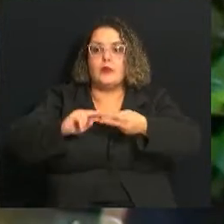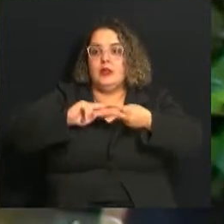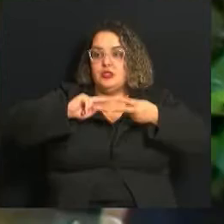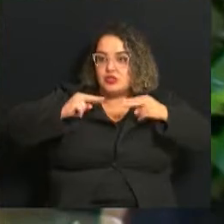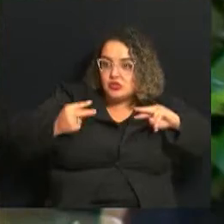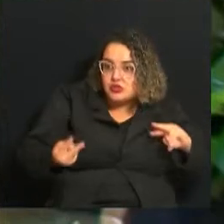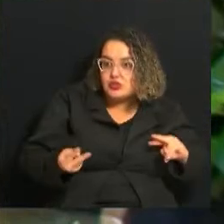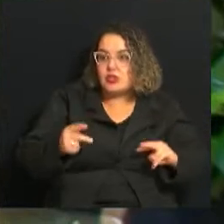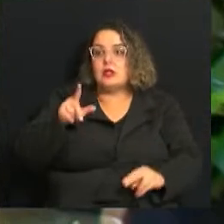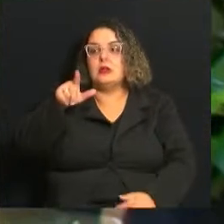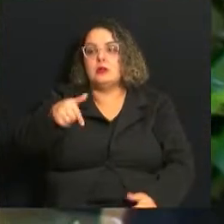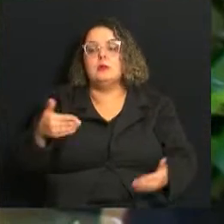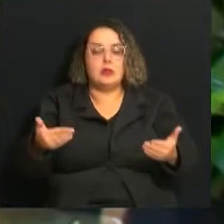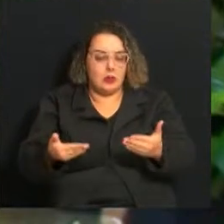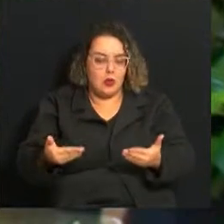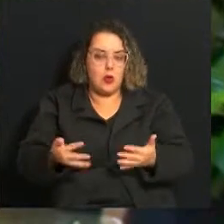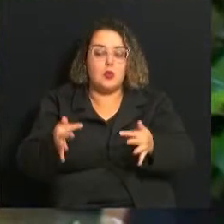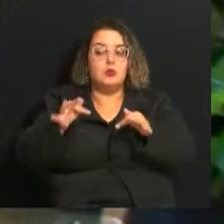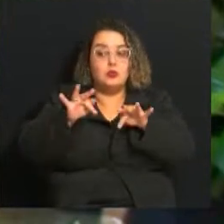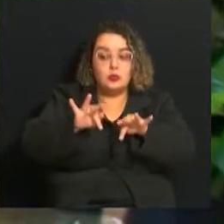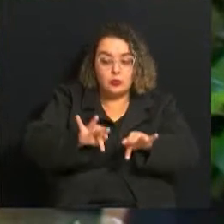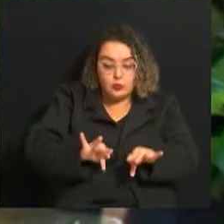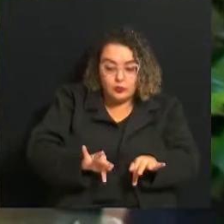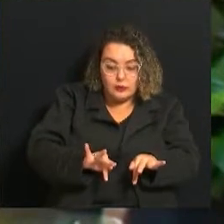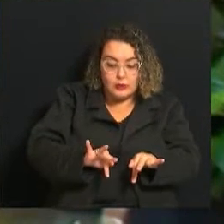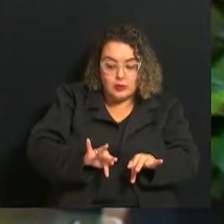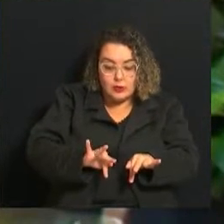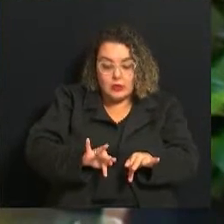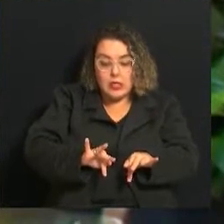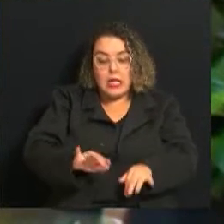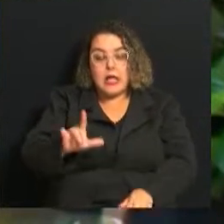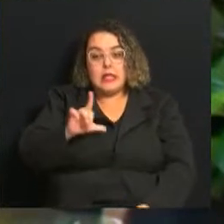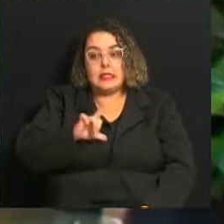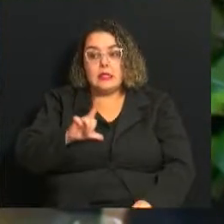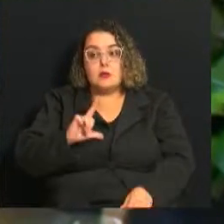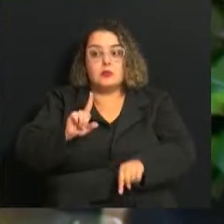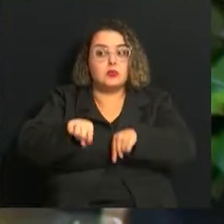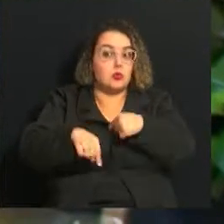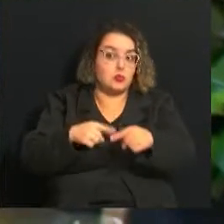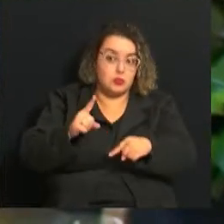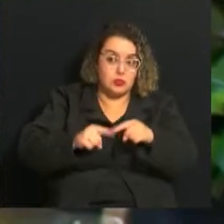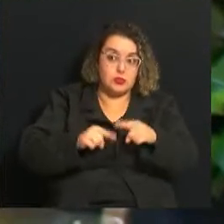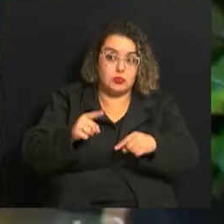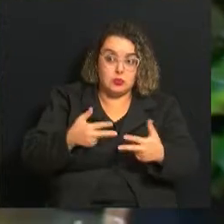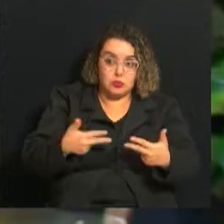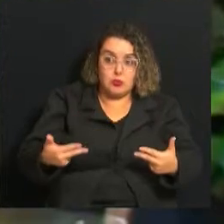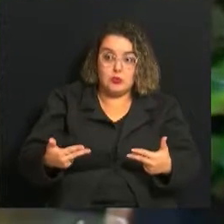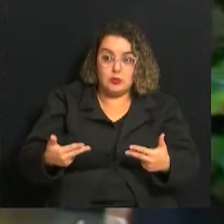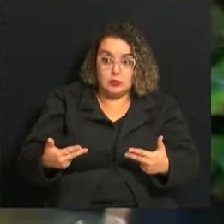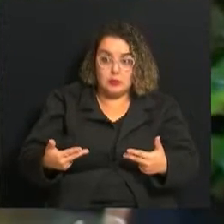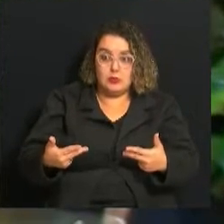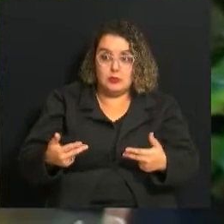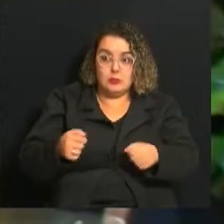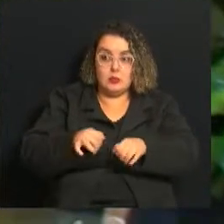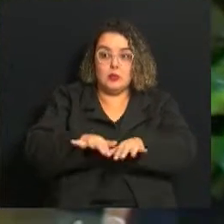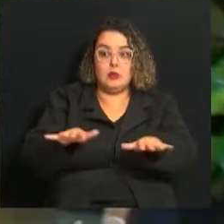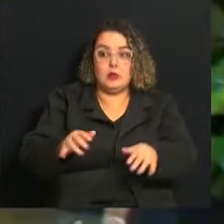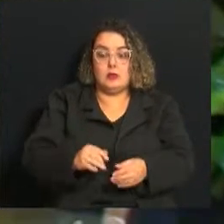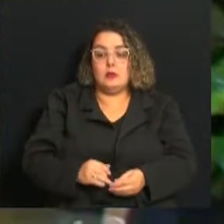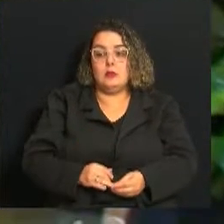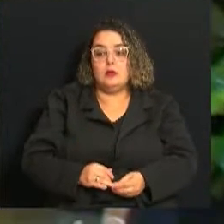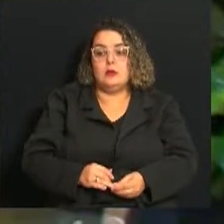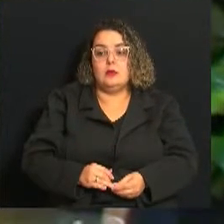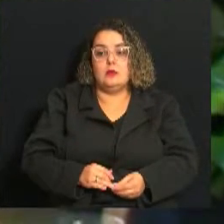e depois agora, ao final, uma vez, nós temos muitos outros materiais de livro que ainda serão lançados. Mas esse